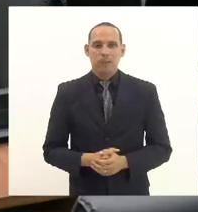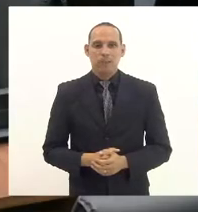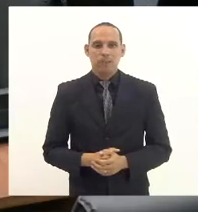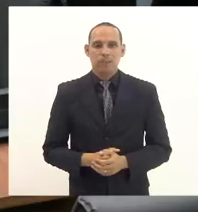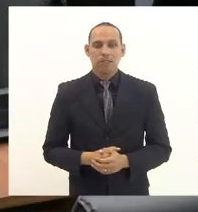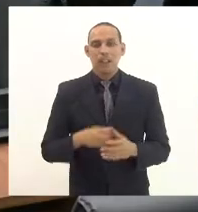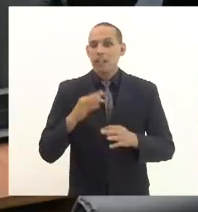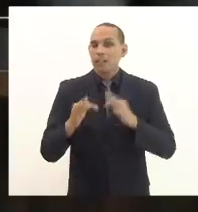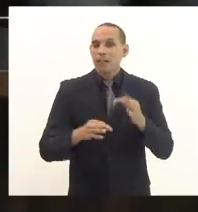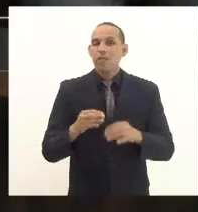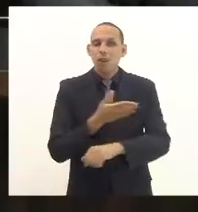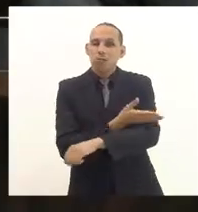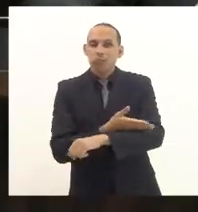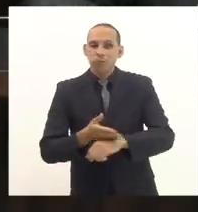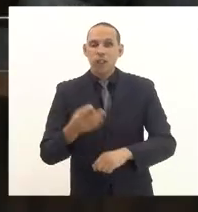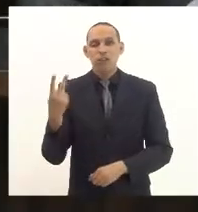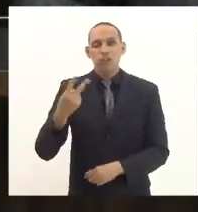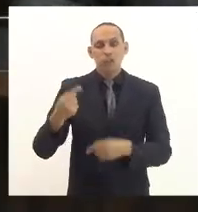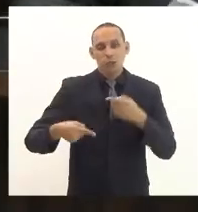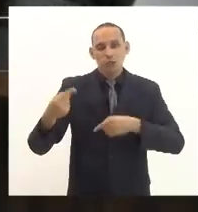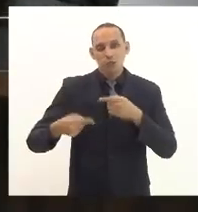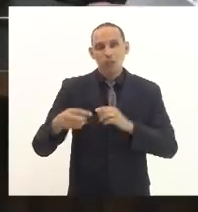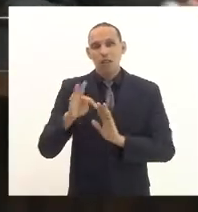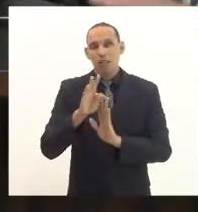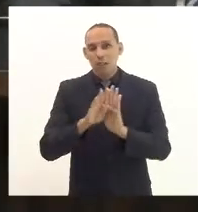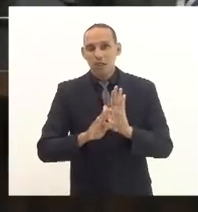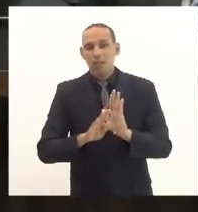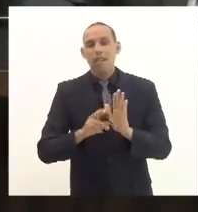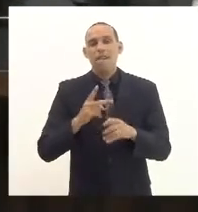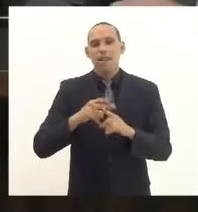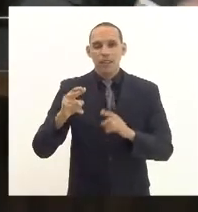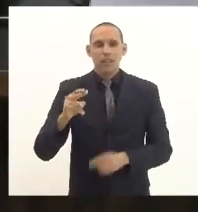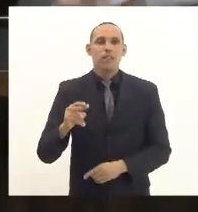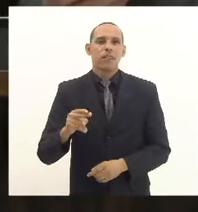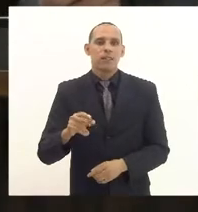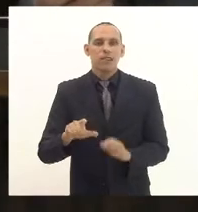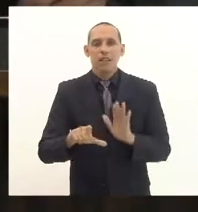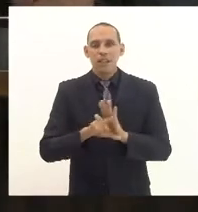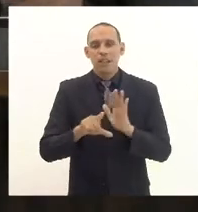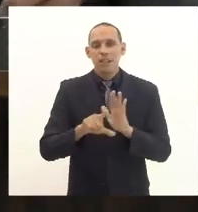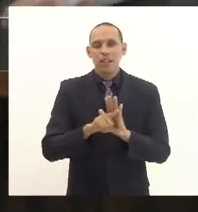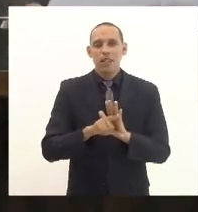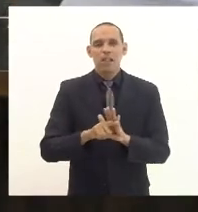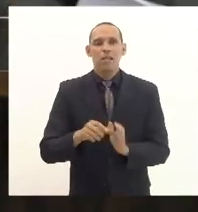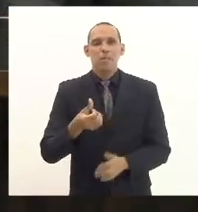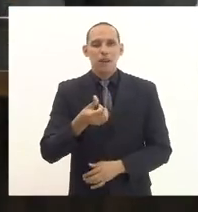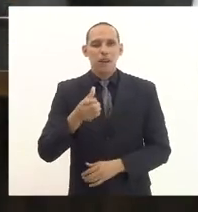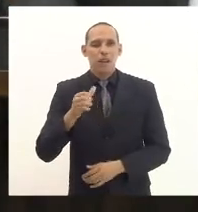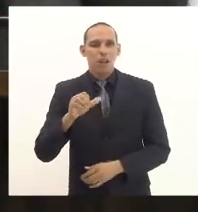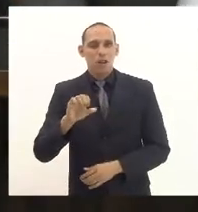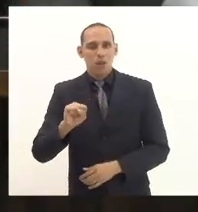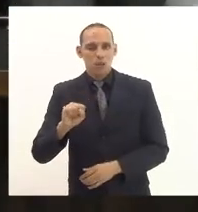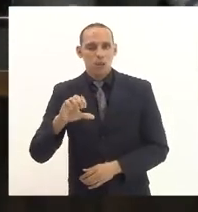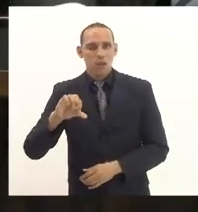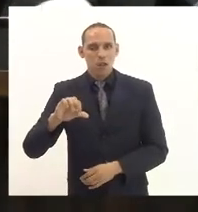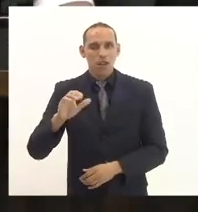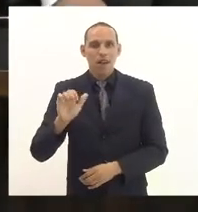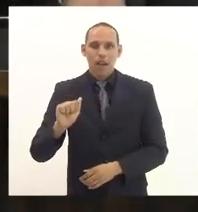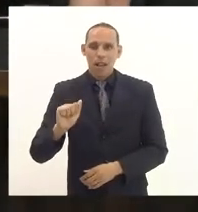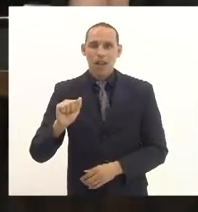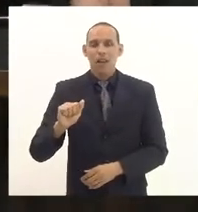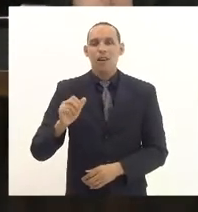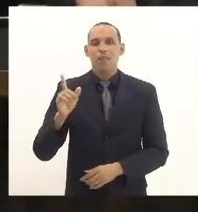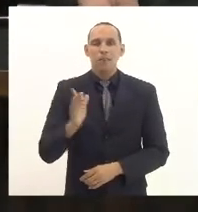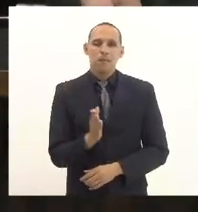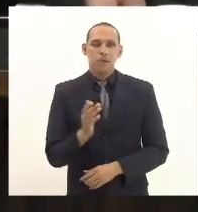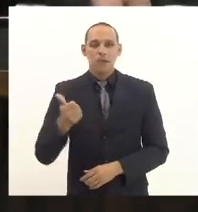Em tramitação ordinária, em segunda discussão, redação do vencido, projeto de lei 689-A de 19, de autoria do deputado Valdeci da Saúde, que dispõe